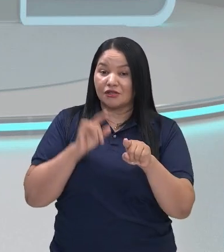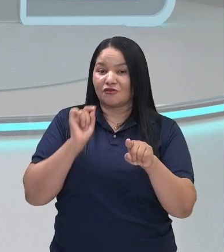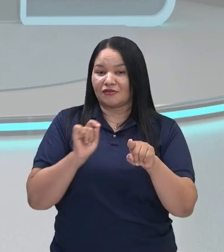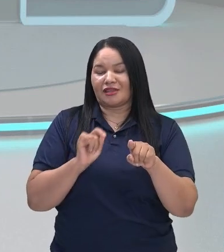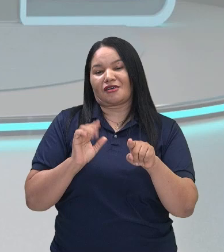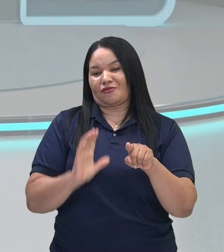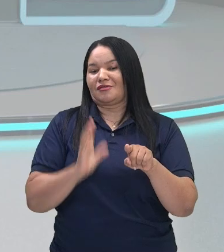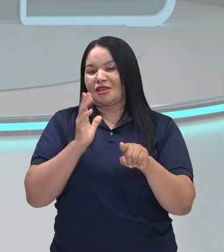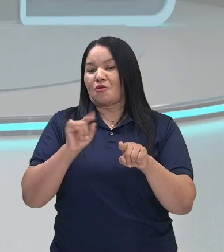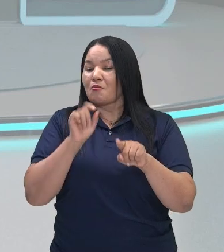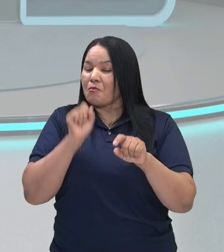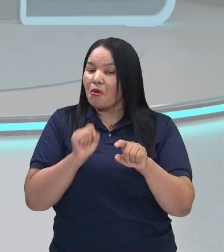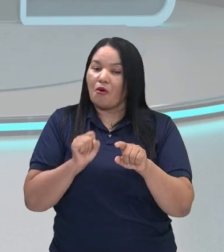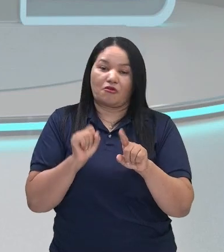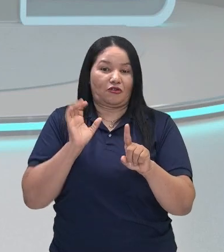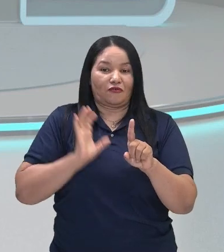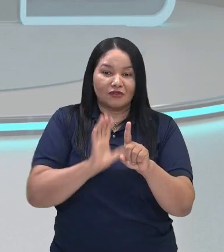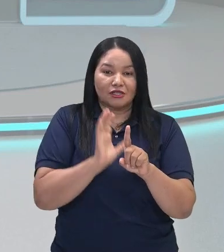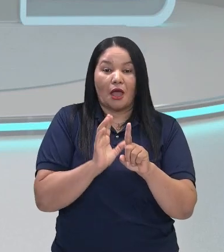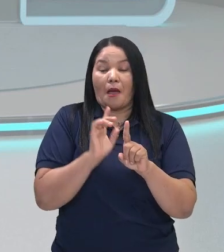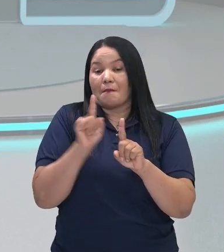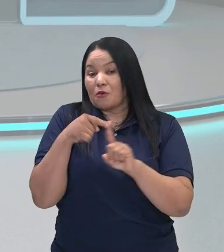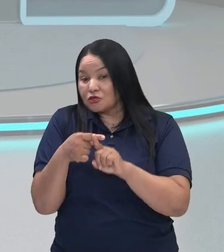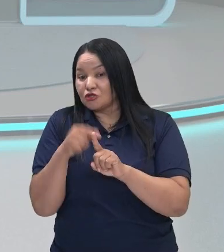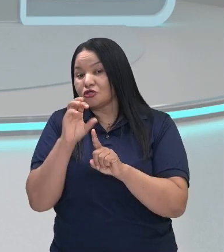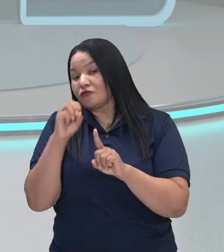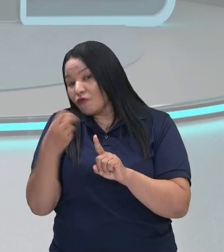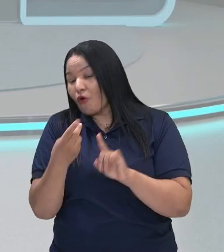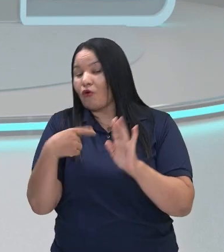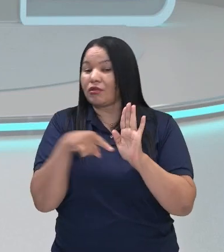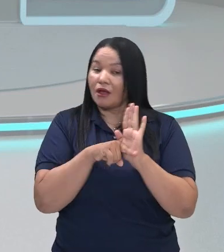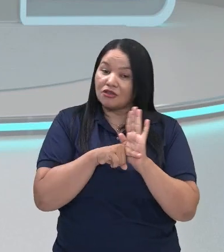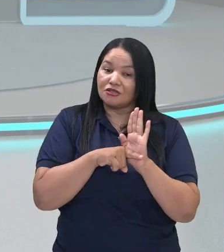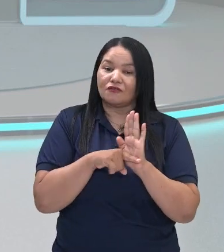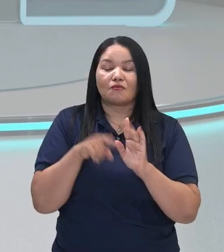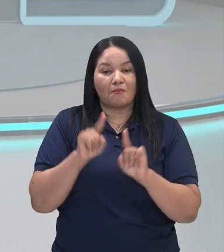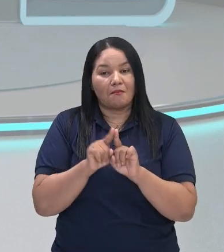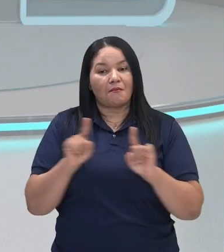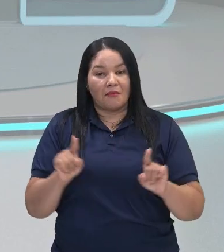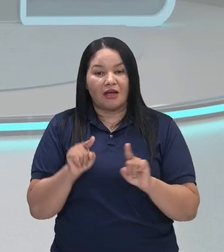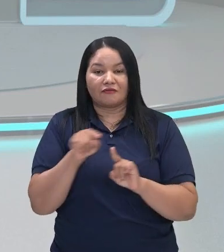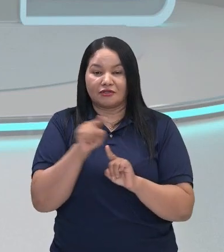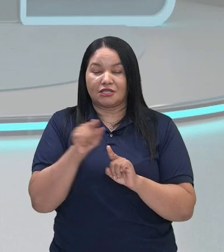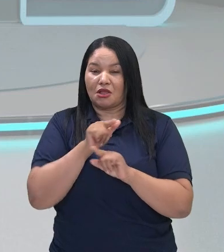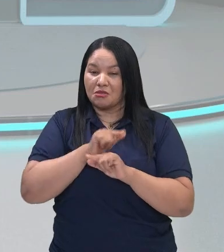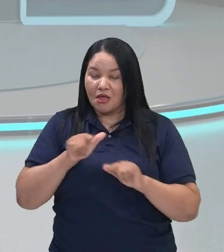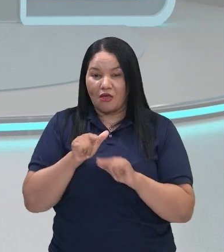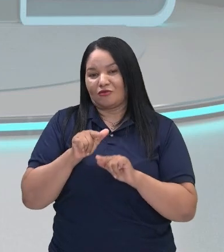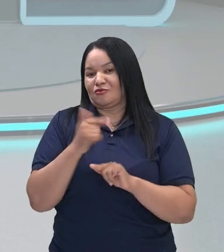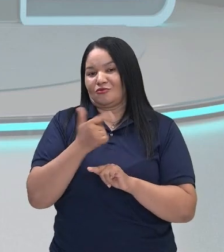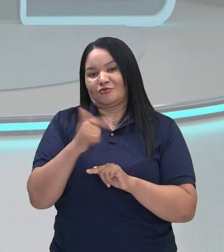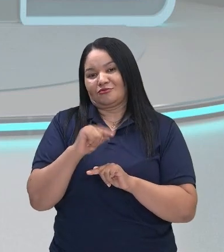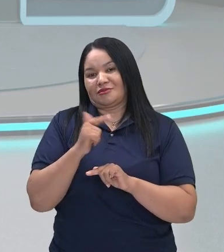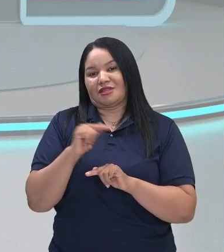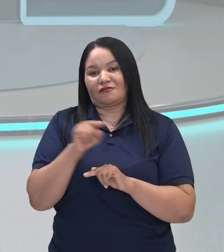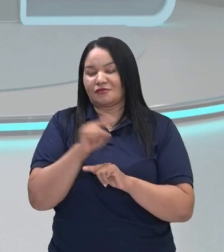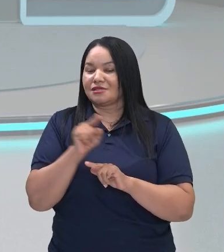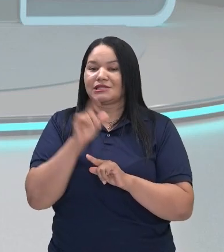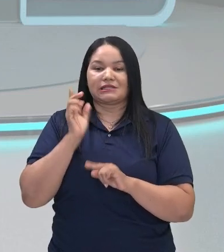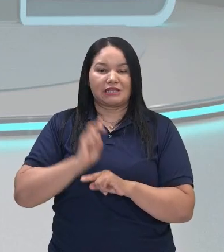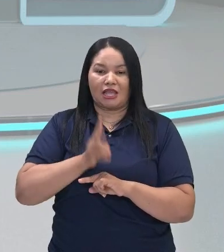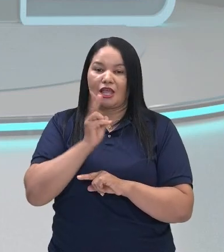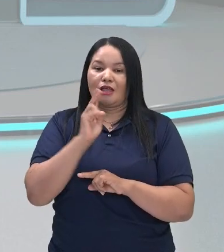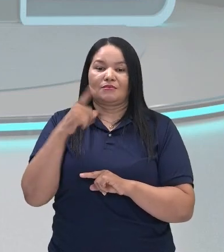que vai te influenciar positivamente ou negativamente, mas nunca vai te deixar na neutralidade. Isso sempre passa